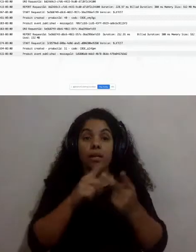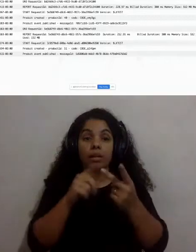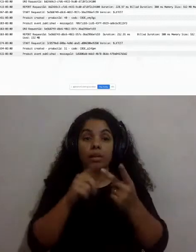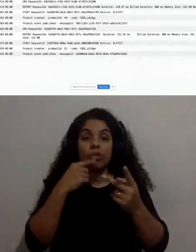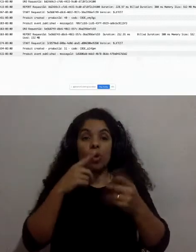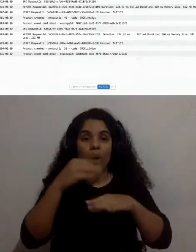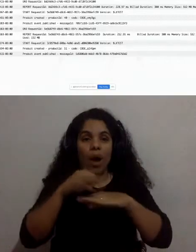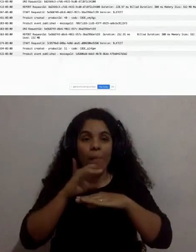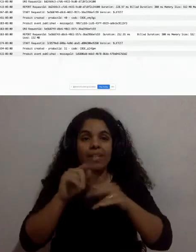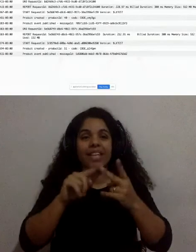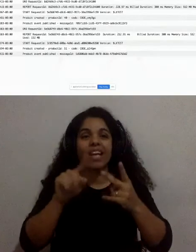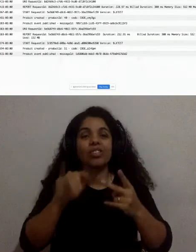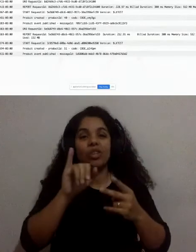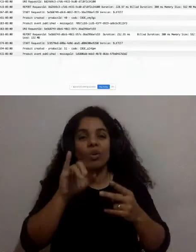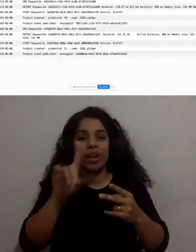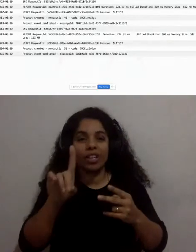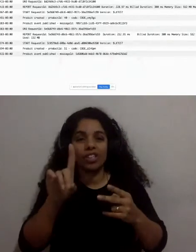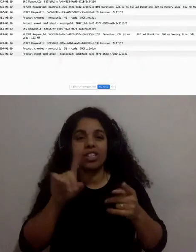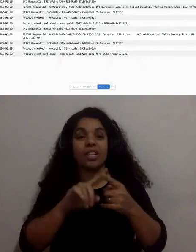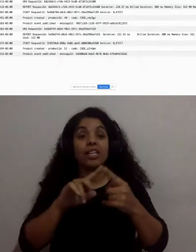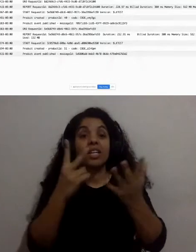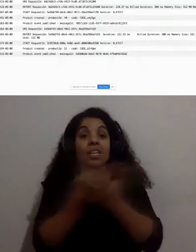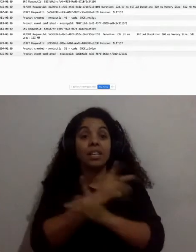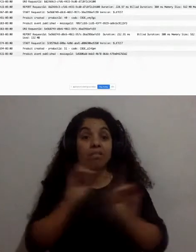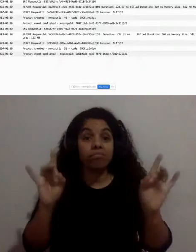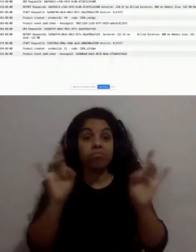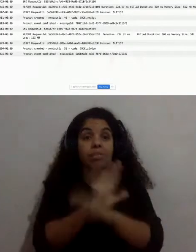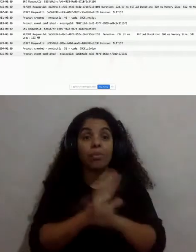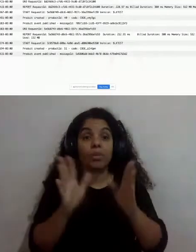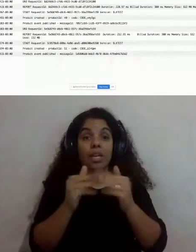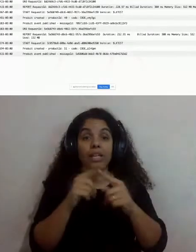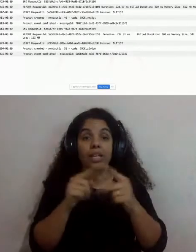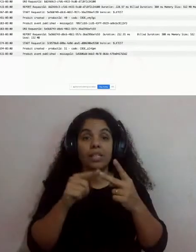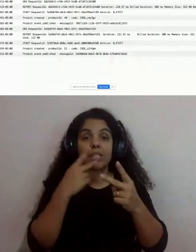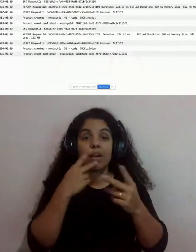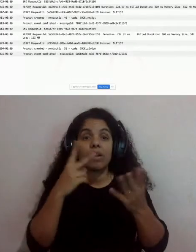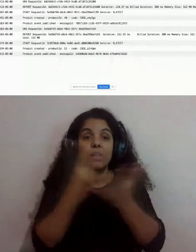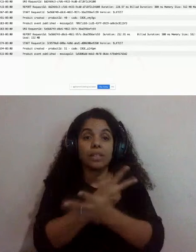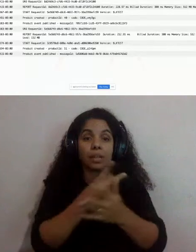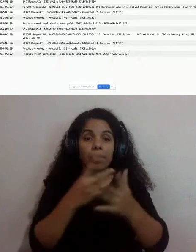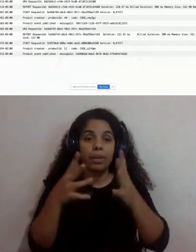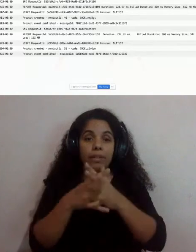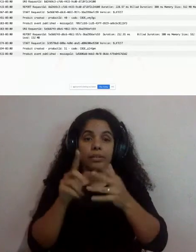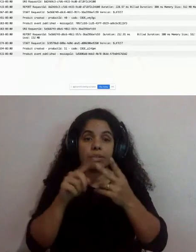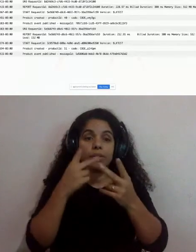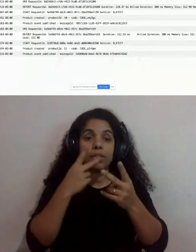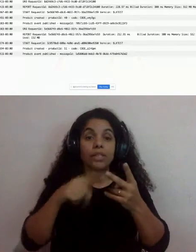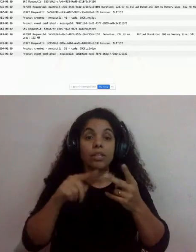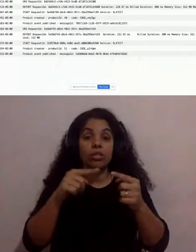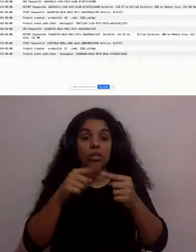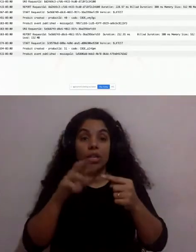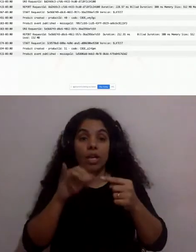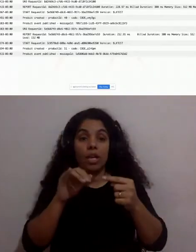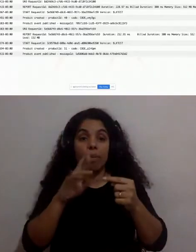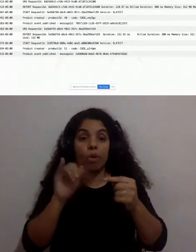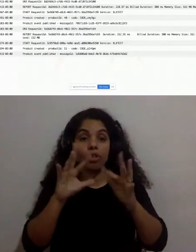mensagem com o seu ID e ele terminou essa requisição. E aqui, esse report é relacionado a todo esse